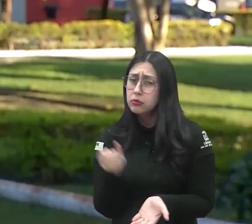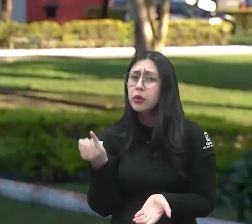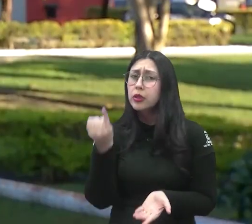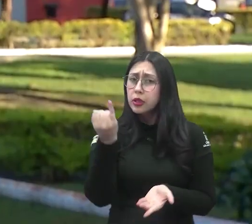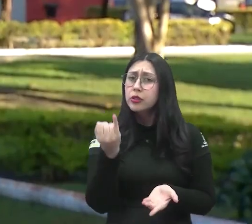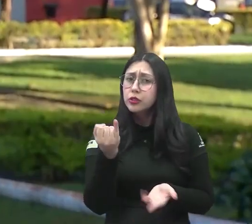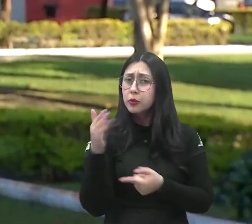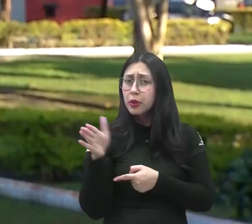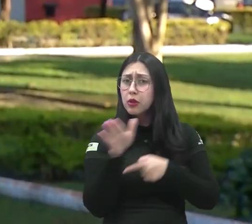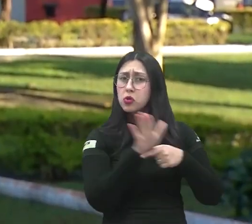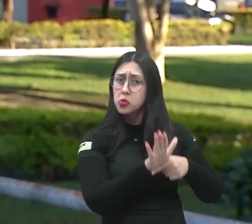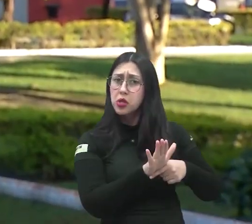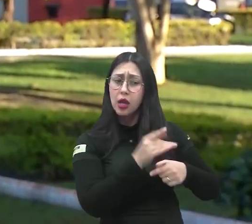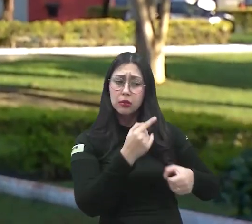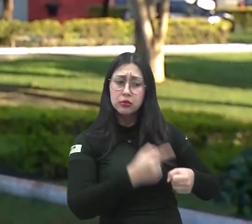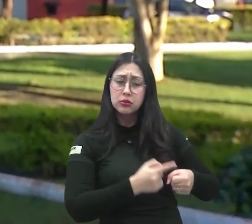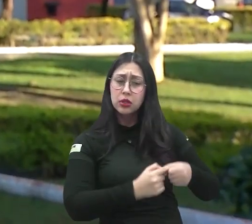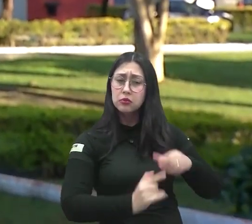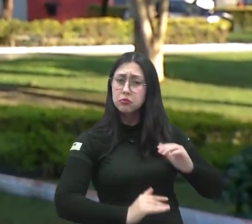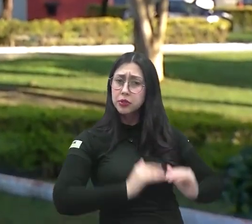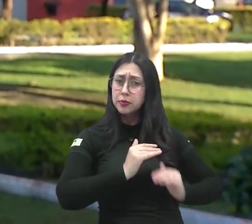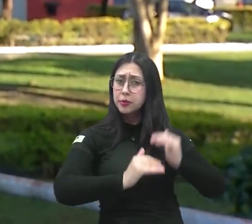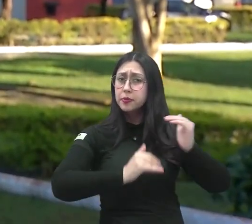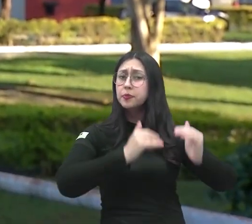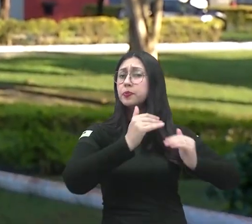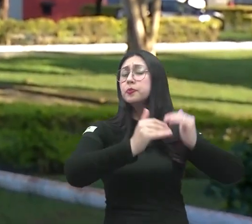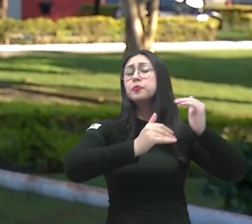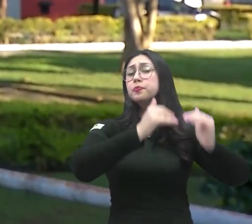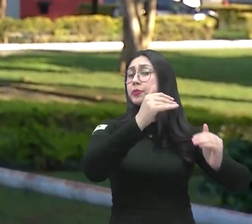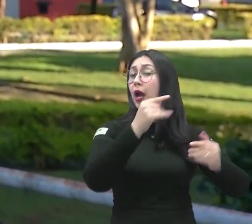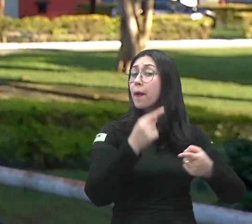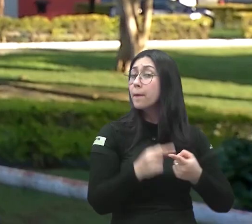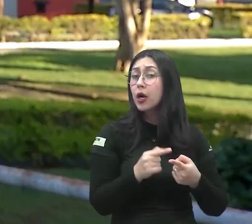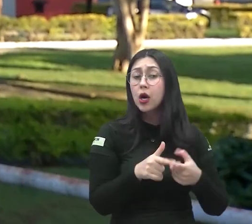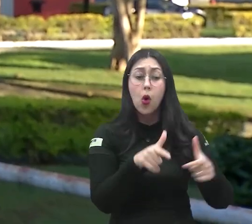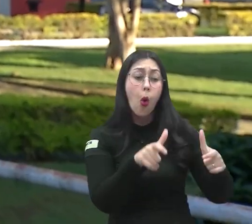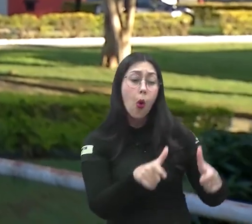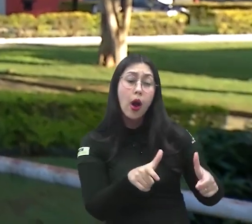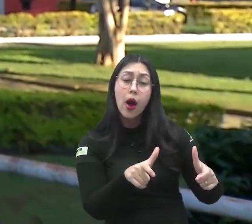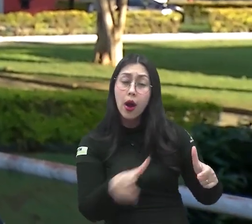são importantes para o desenvolvimento das cidades. Além de